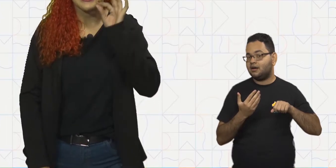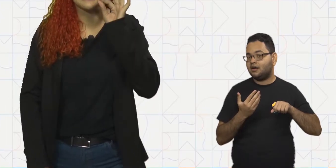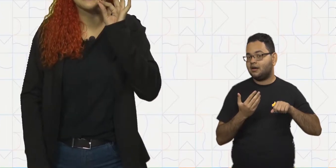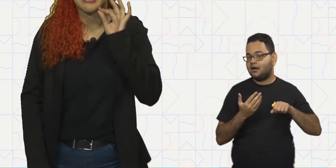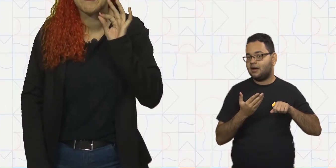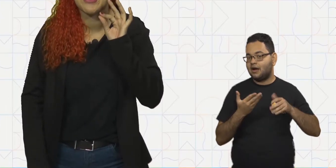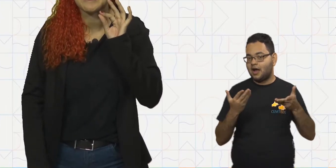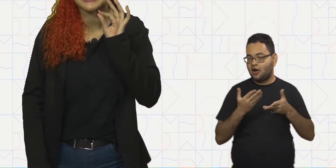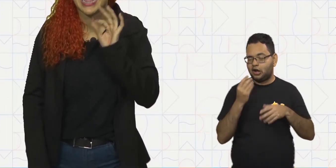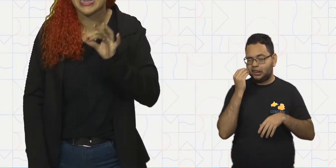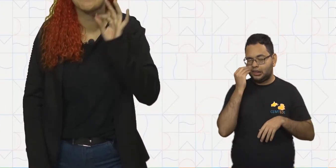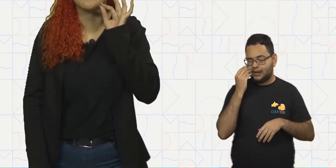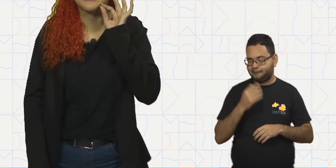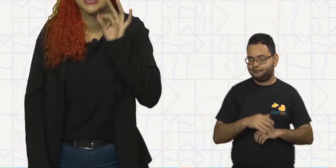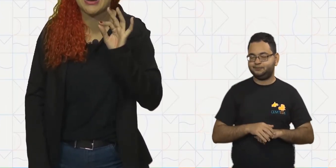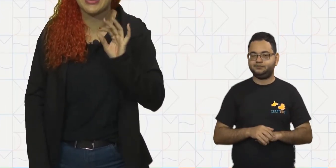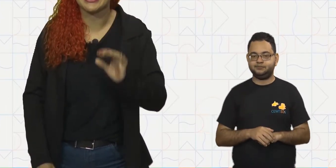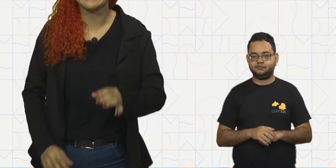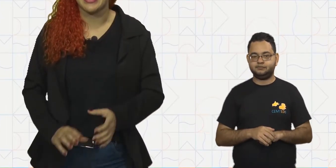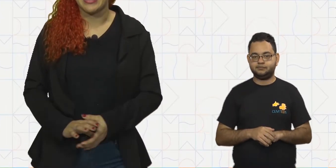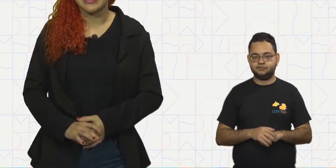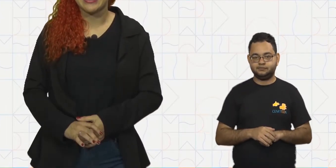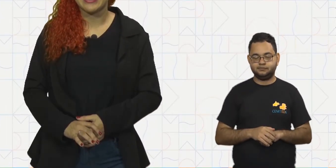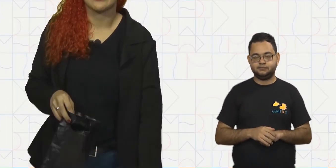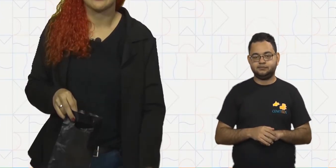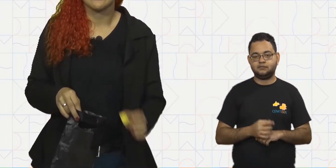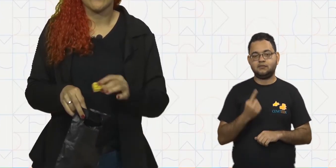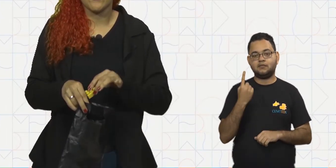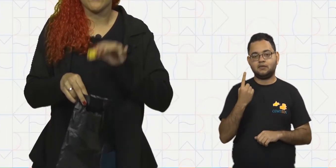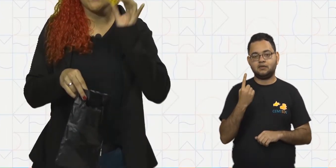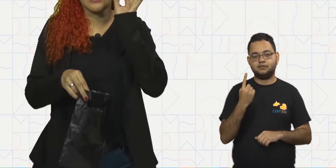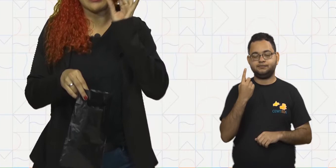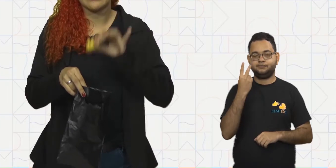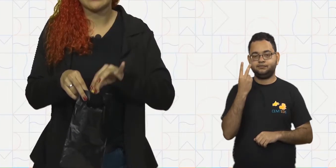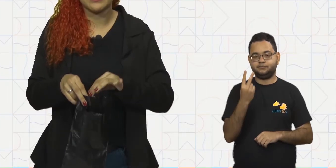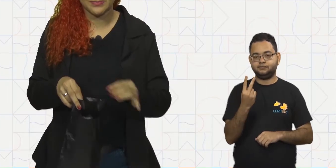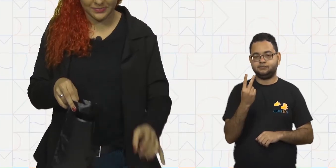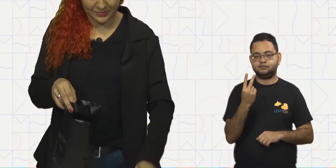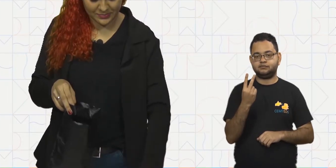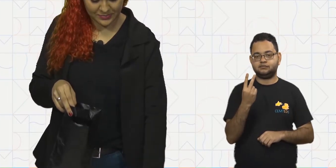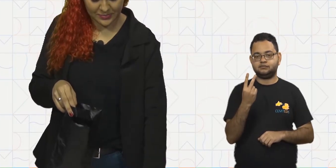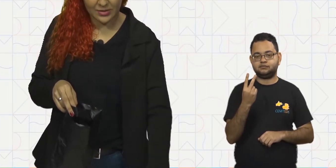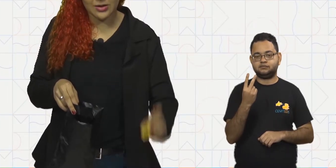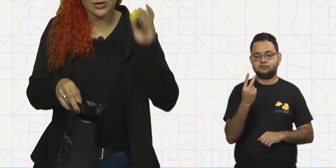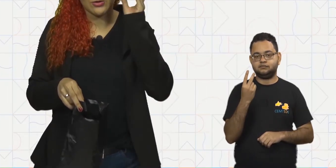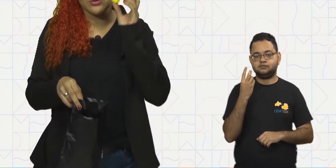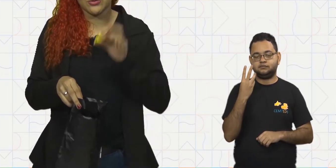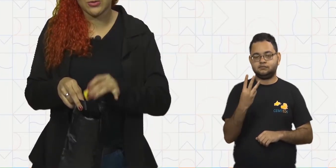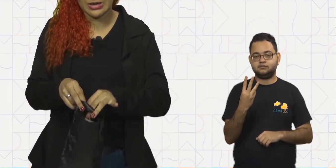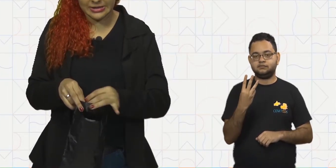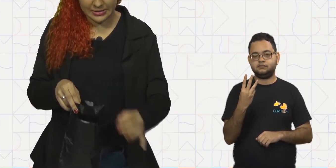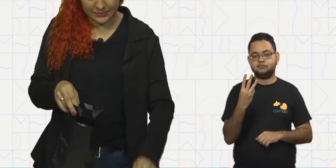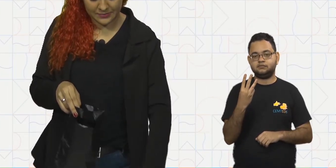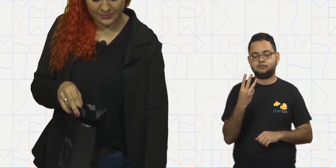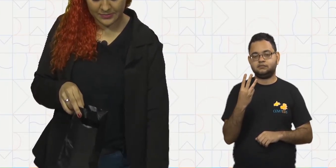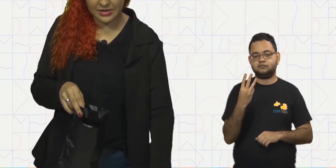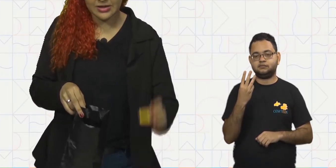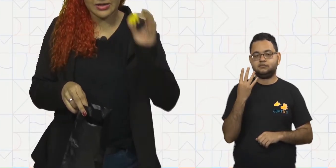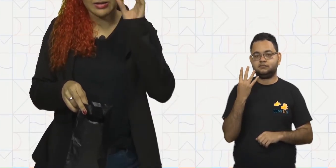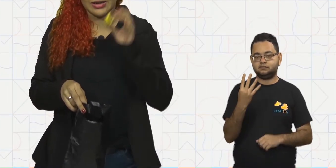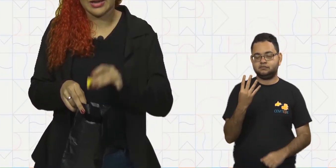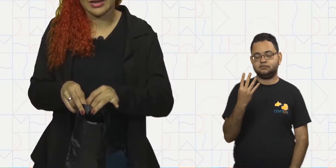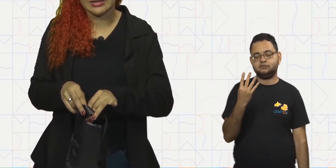vermelha Então vamos lá que a professora vai tentar é uma uma duas